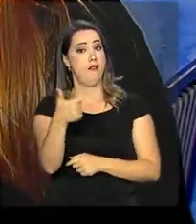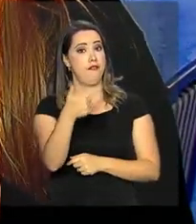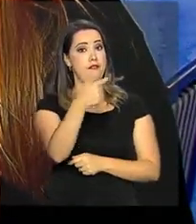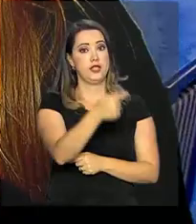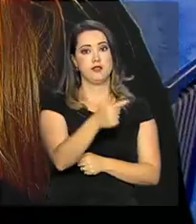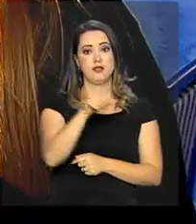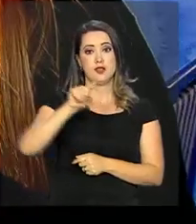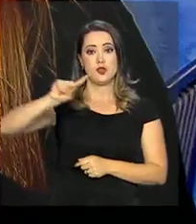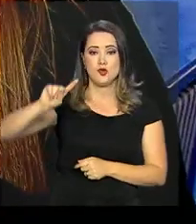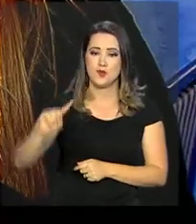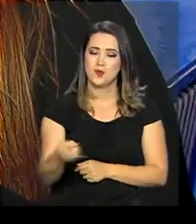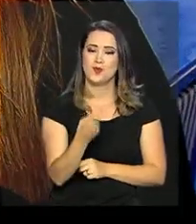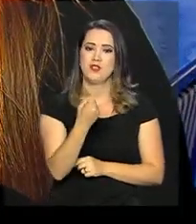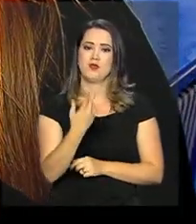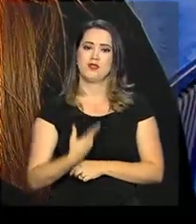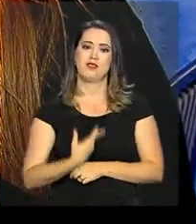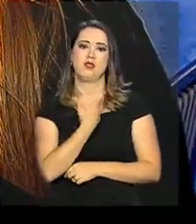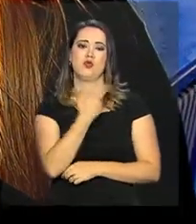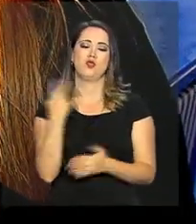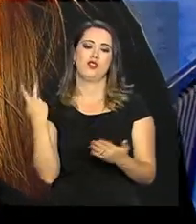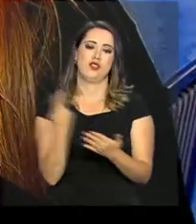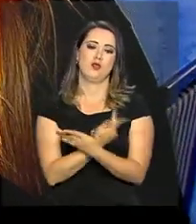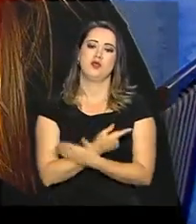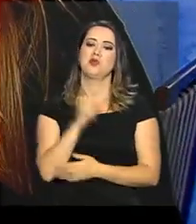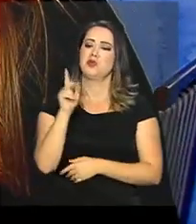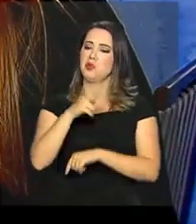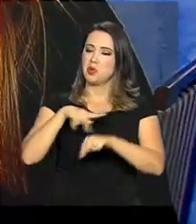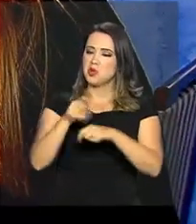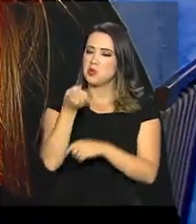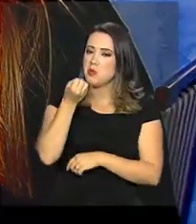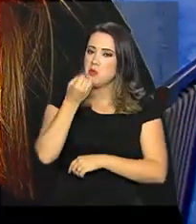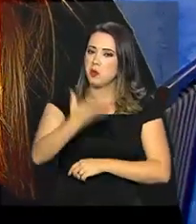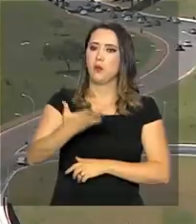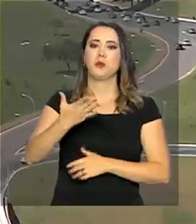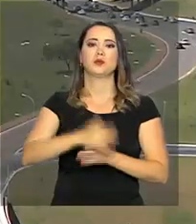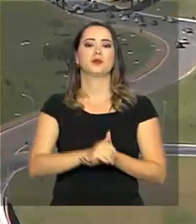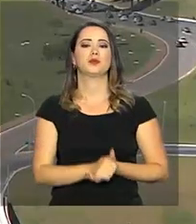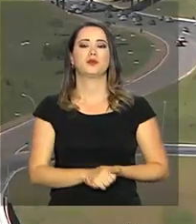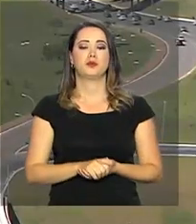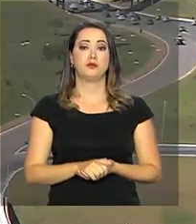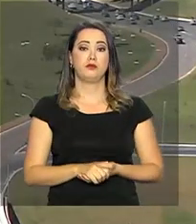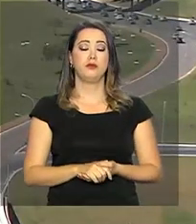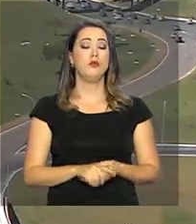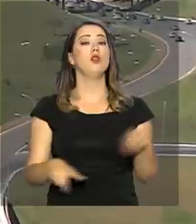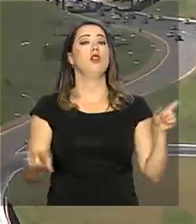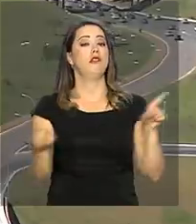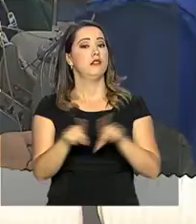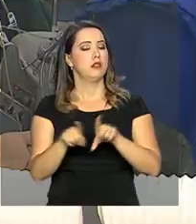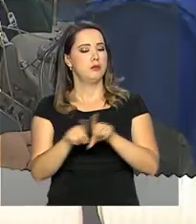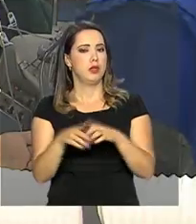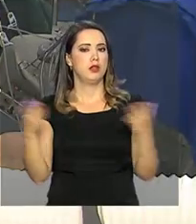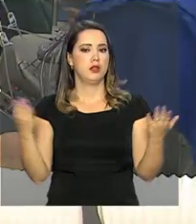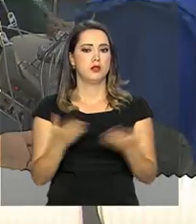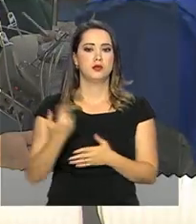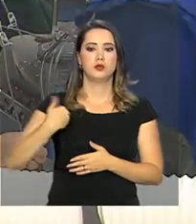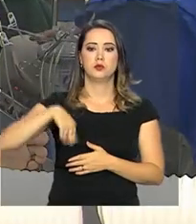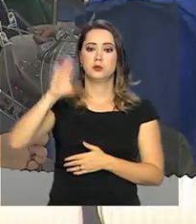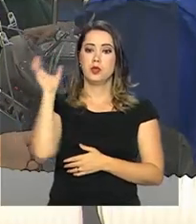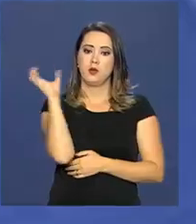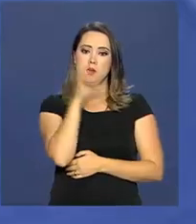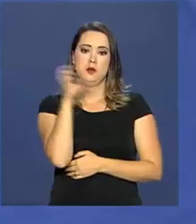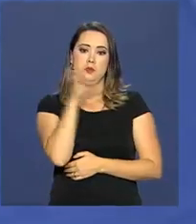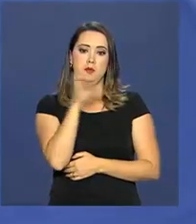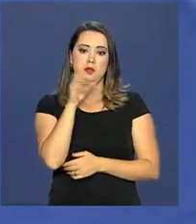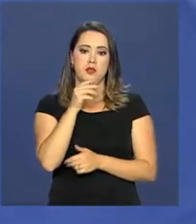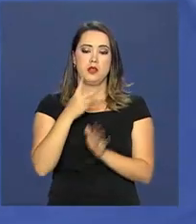realizados o país está em um bom cenário de doações além disso o país adotou maior agilidade